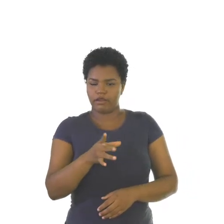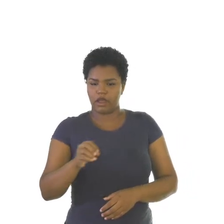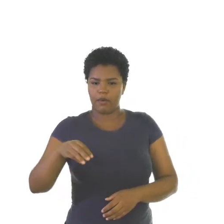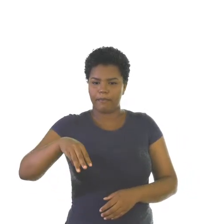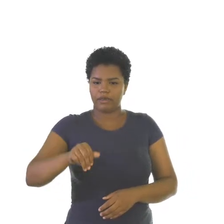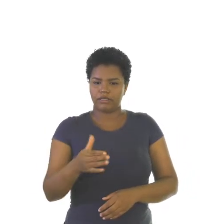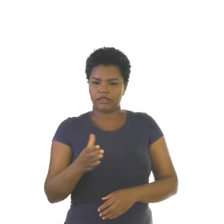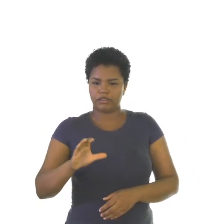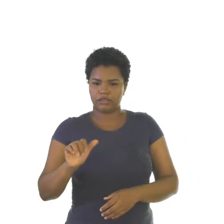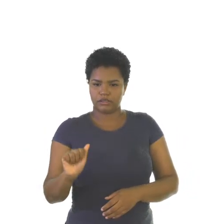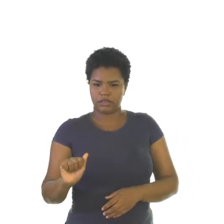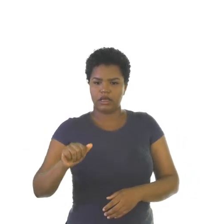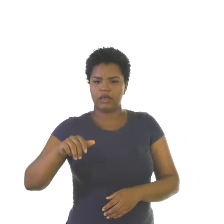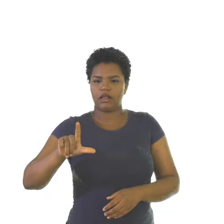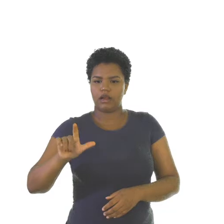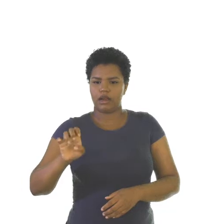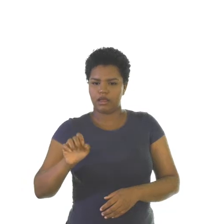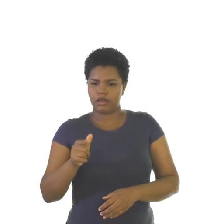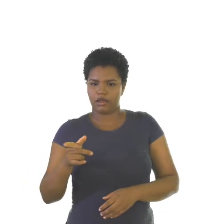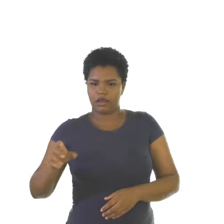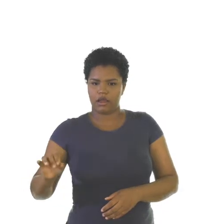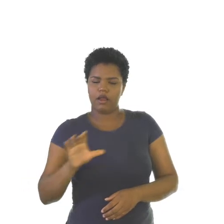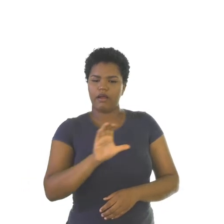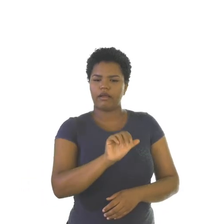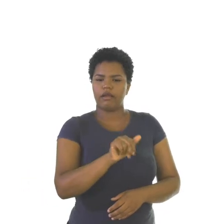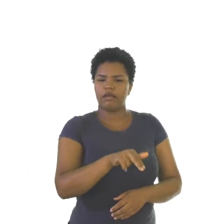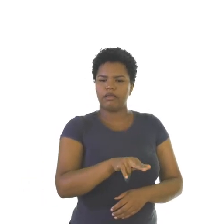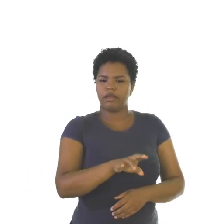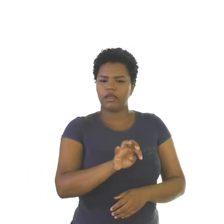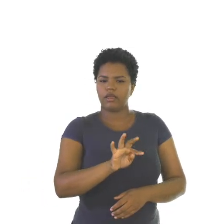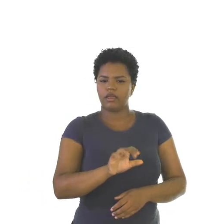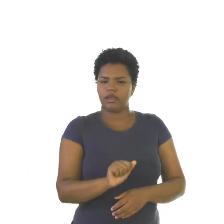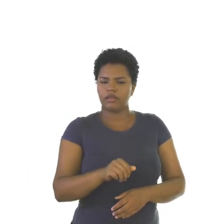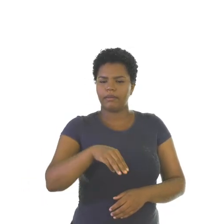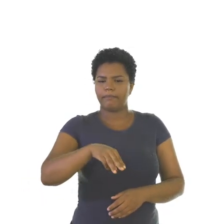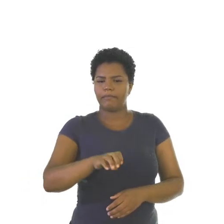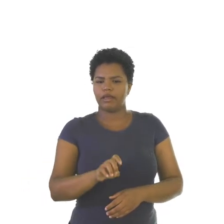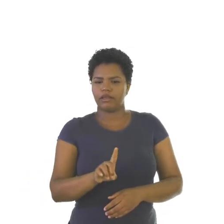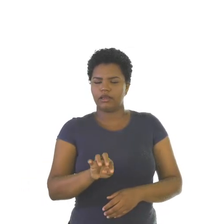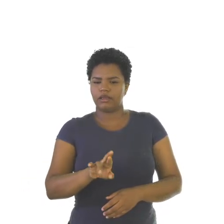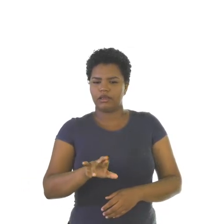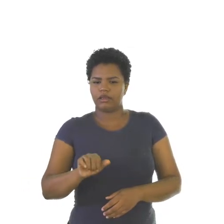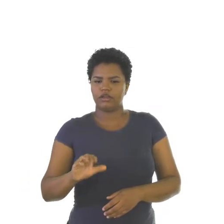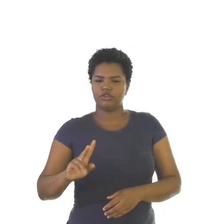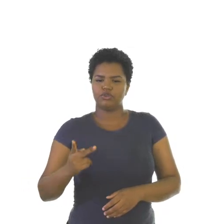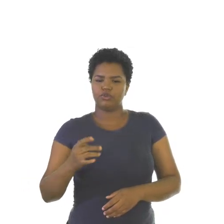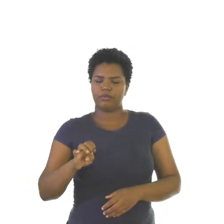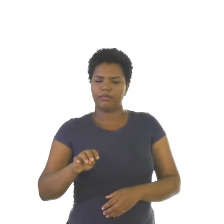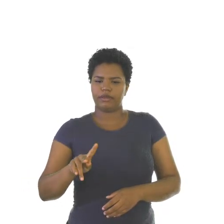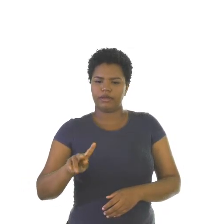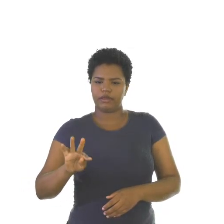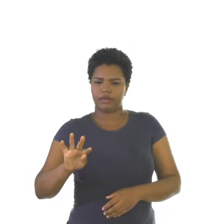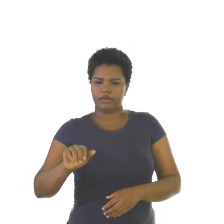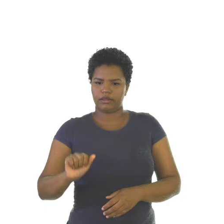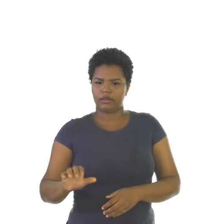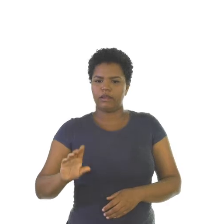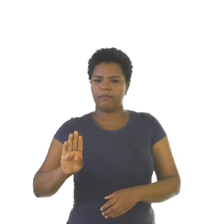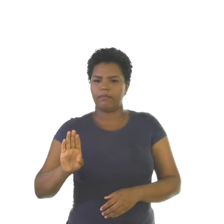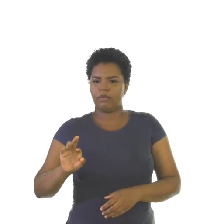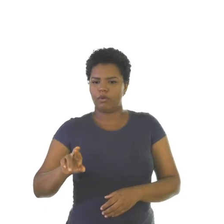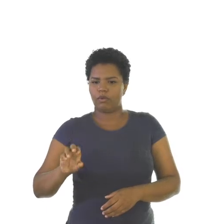madeira, chupeta, borboleta. Vão ter que ler a palavra para ouvir o som. Mola, tem